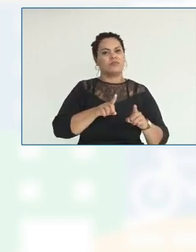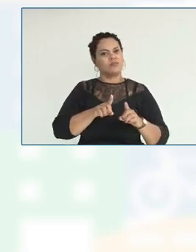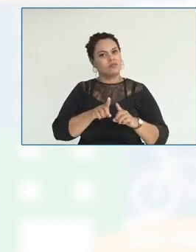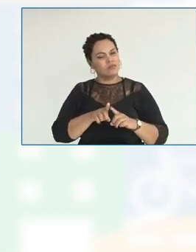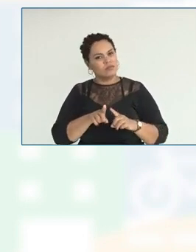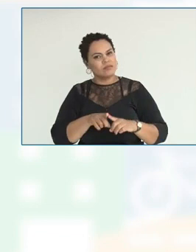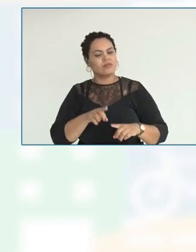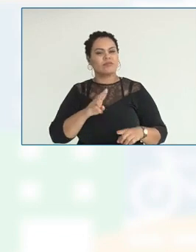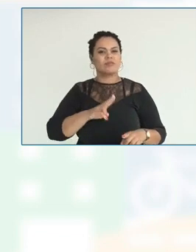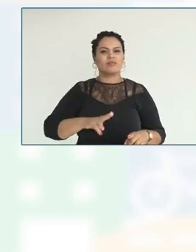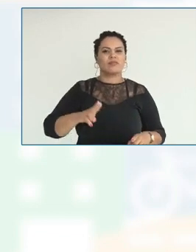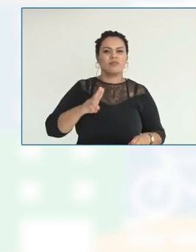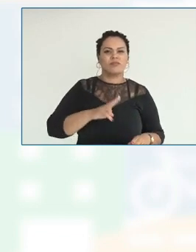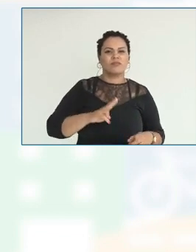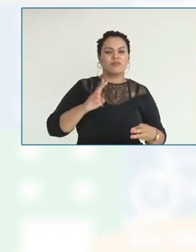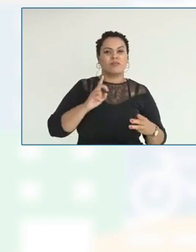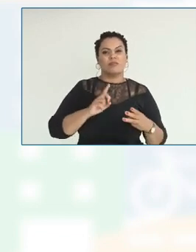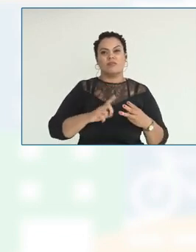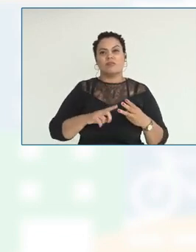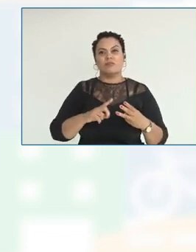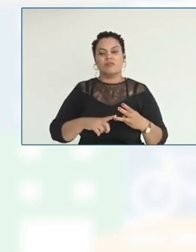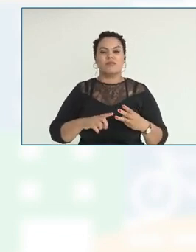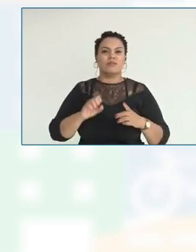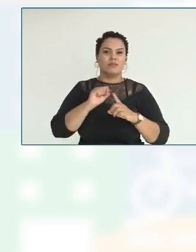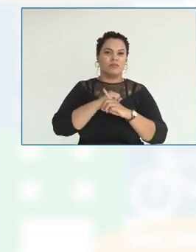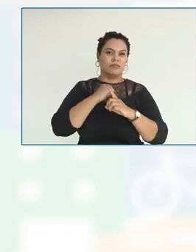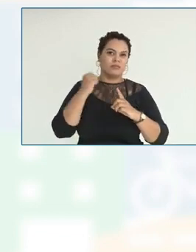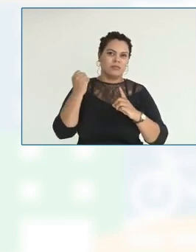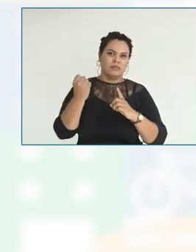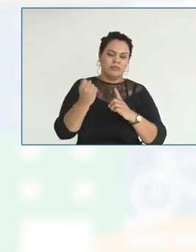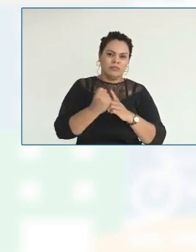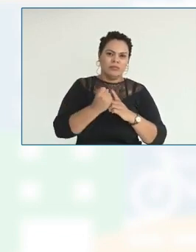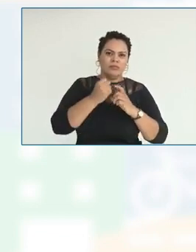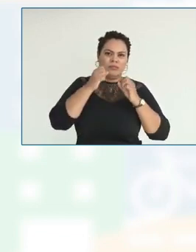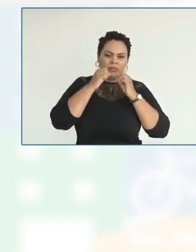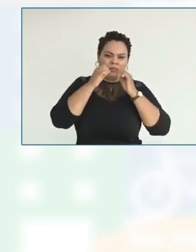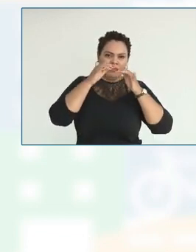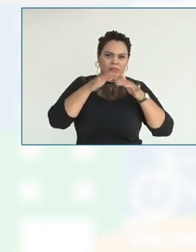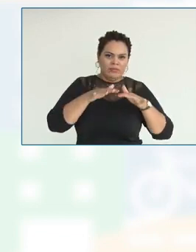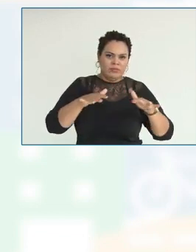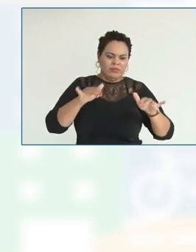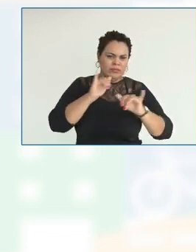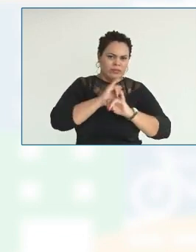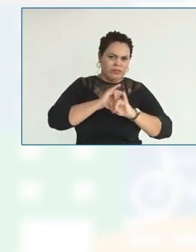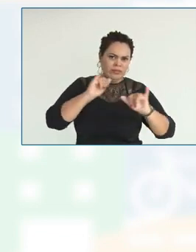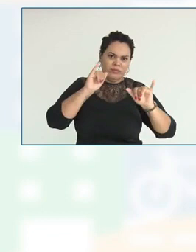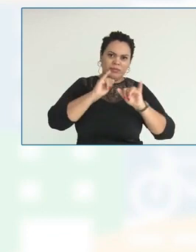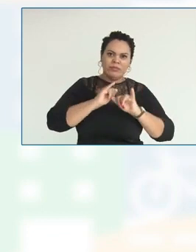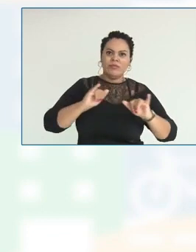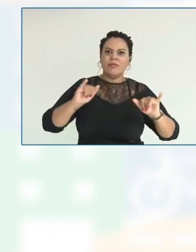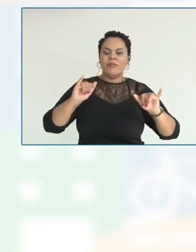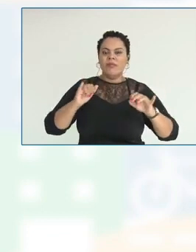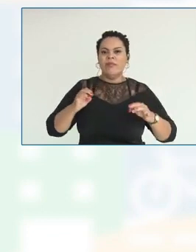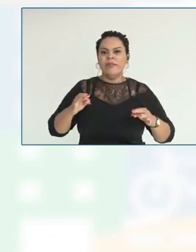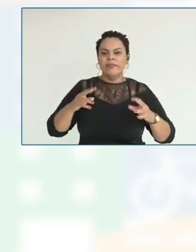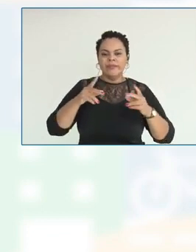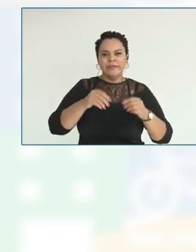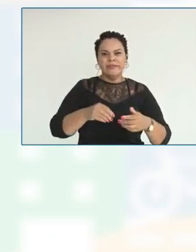incomuns, né? Grande repercussão social, e todos eles, né? Vão proceder às